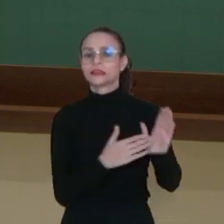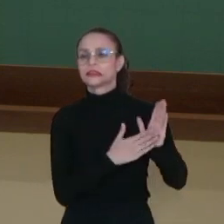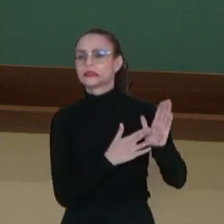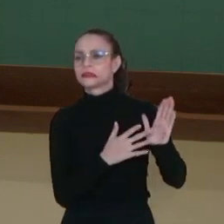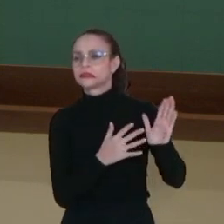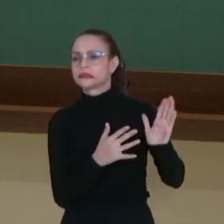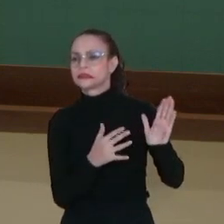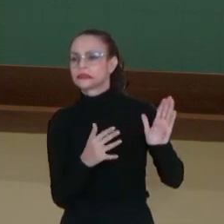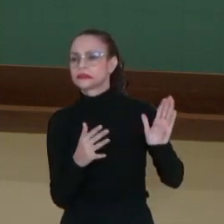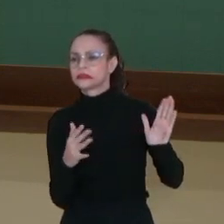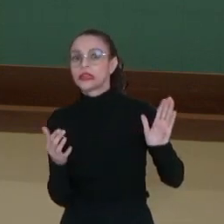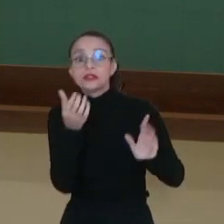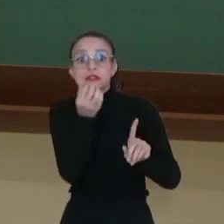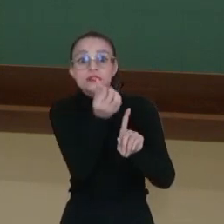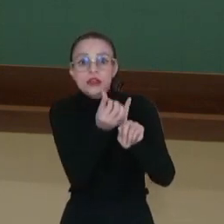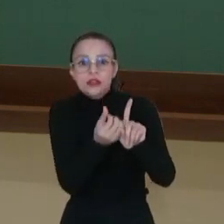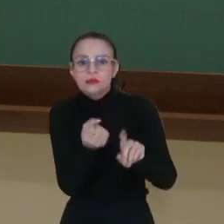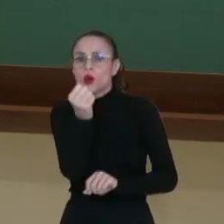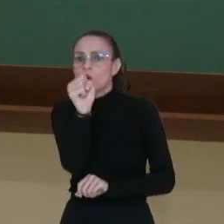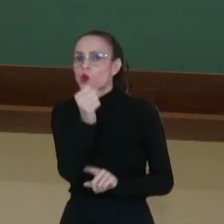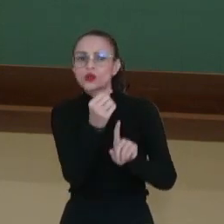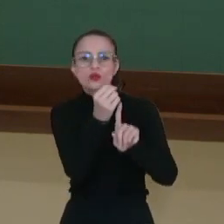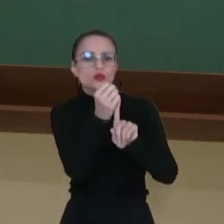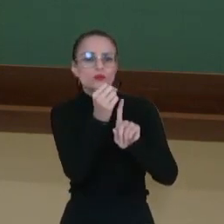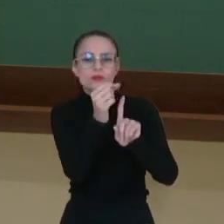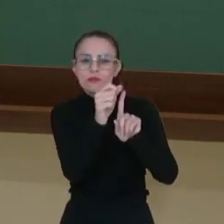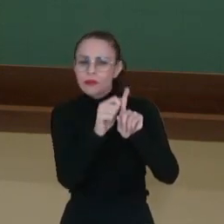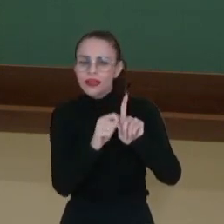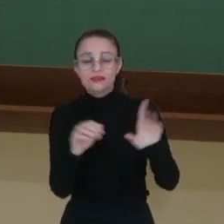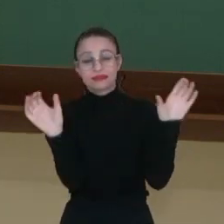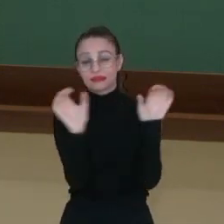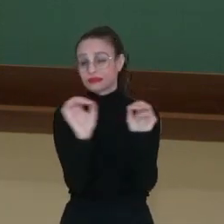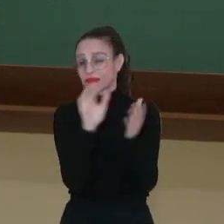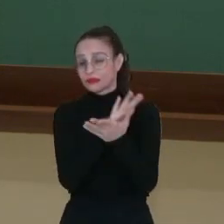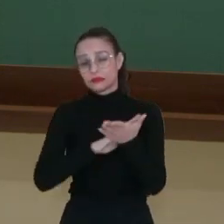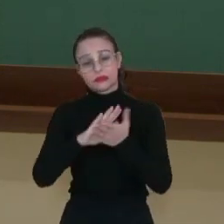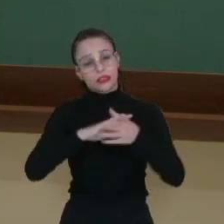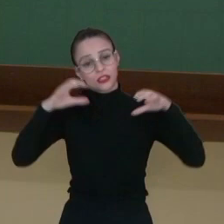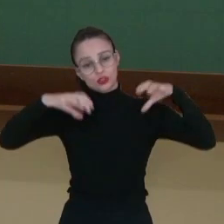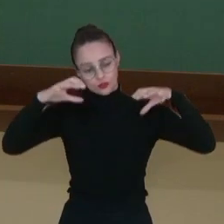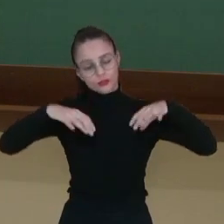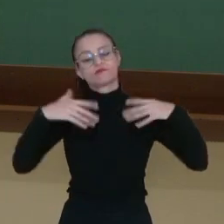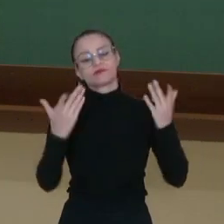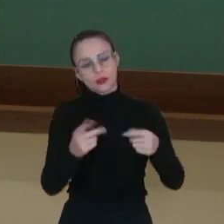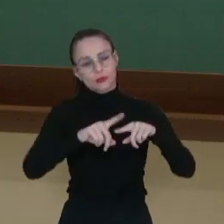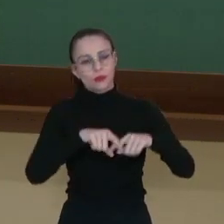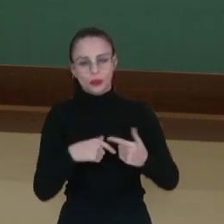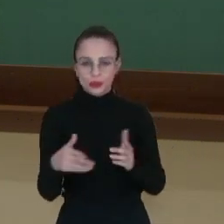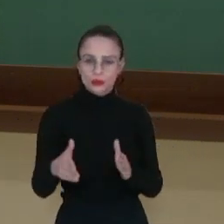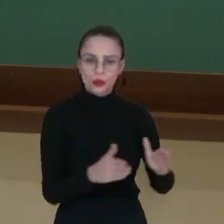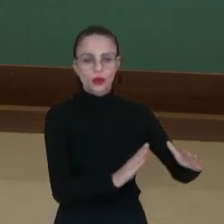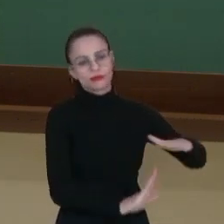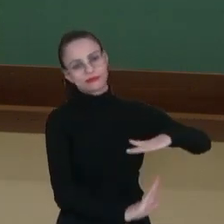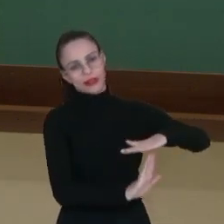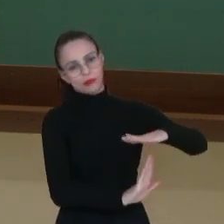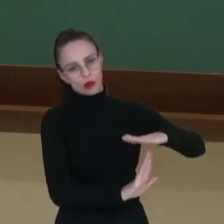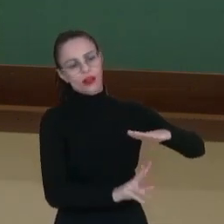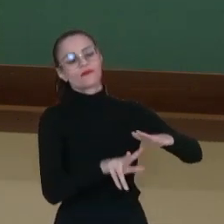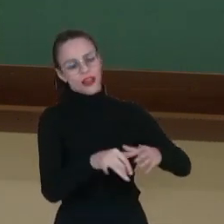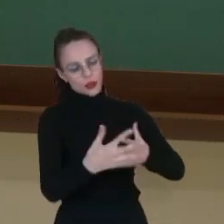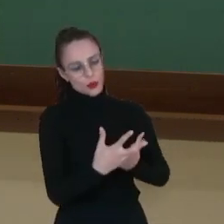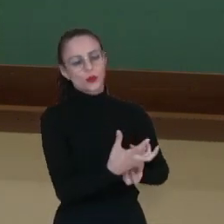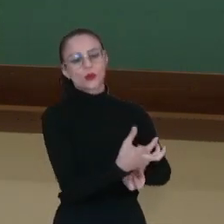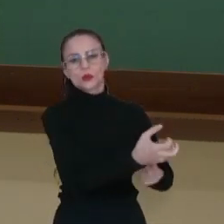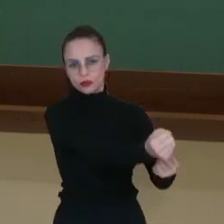de seca, 6 meses, 8 meses sem chuva. Então os rios são temporários, eles vão secar num determinado